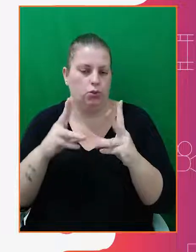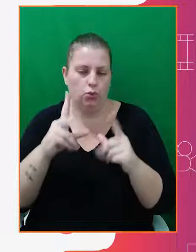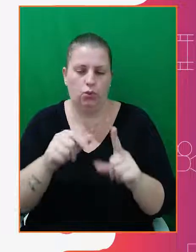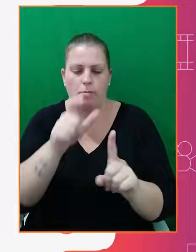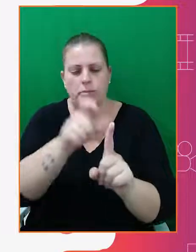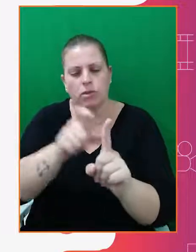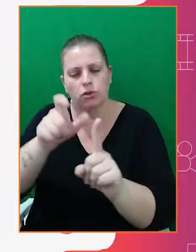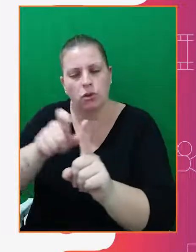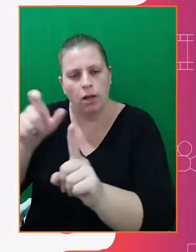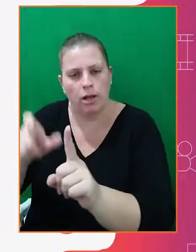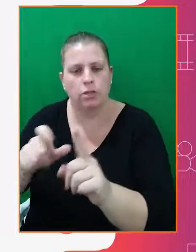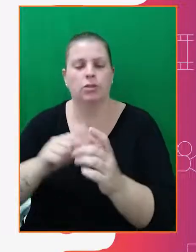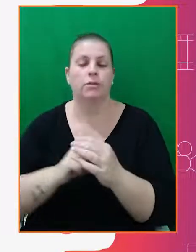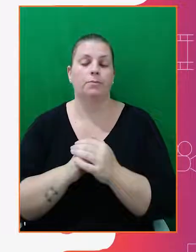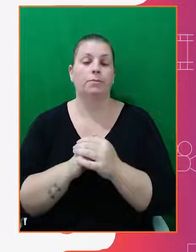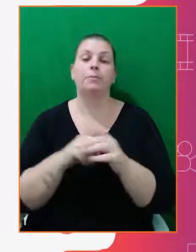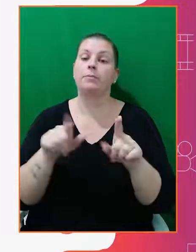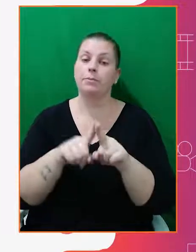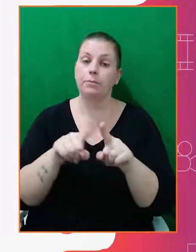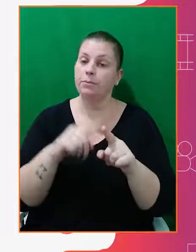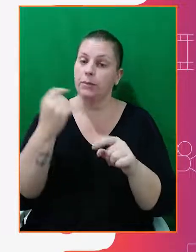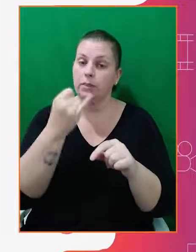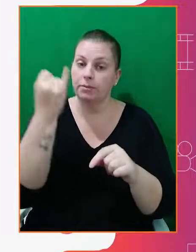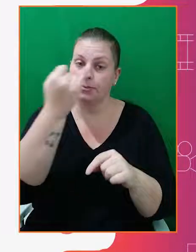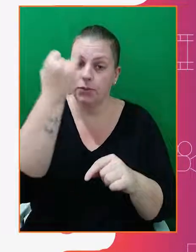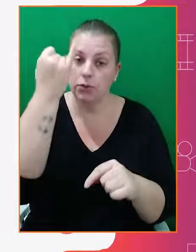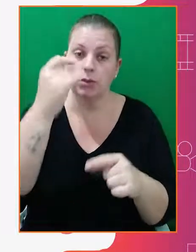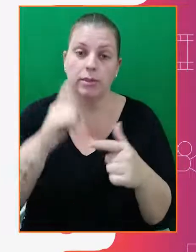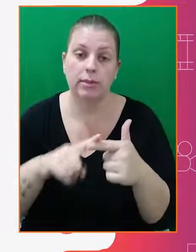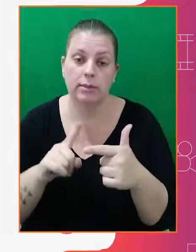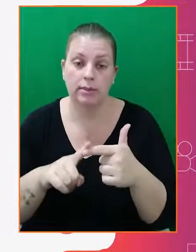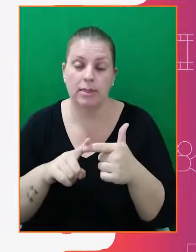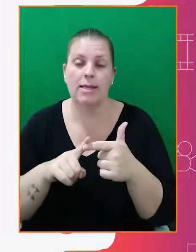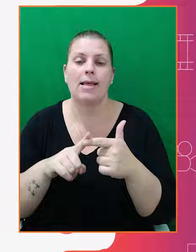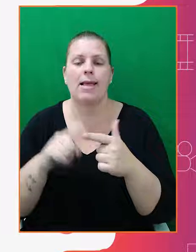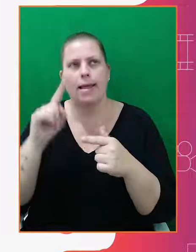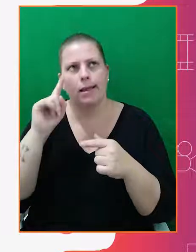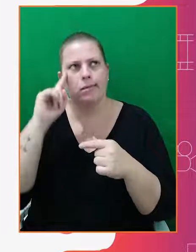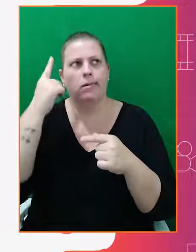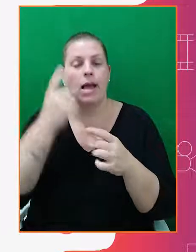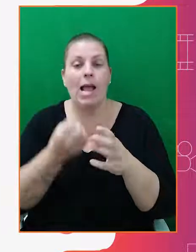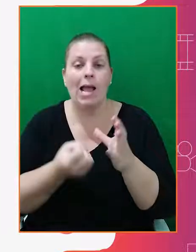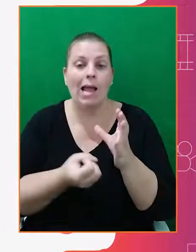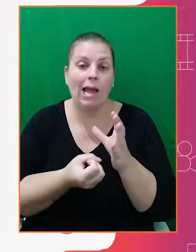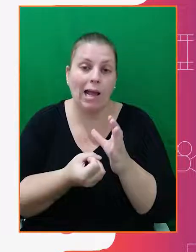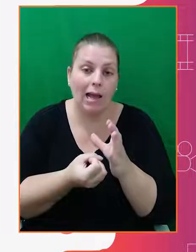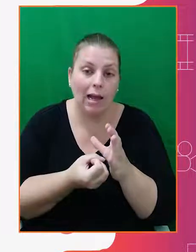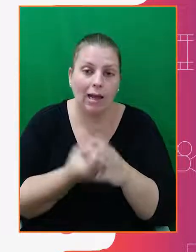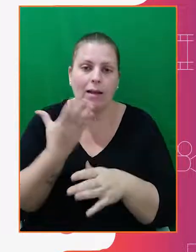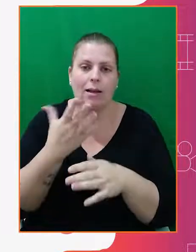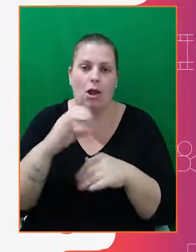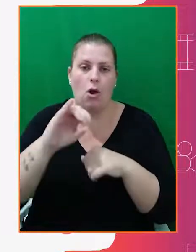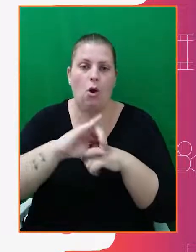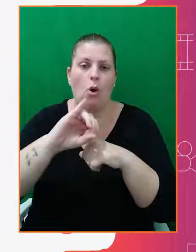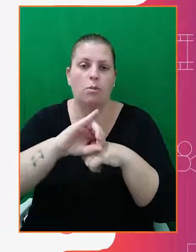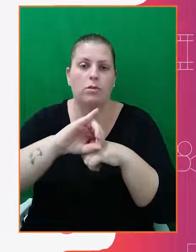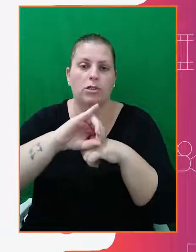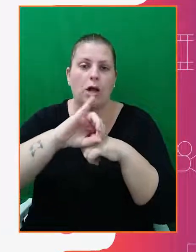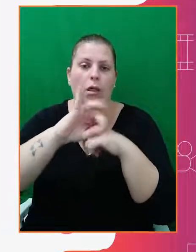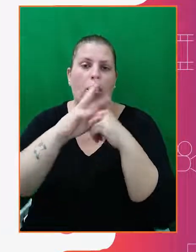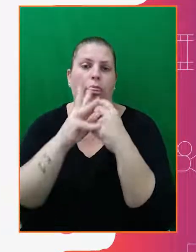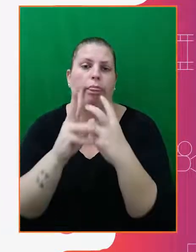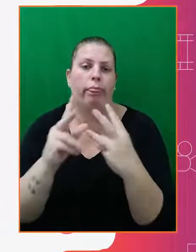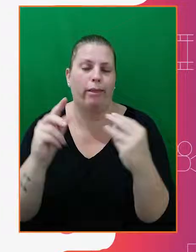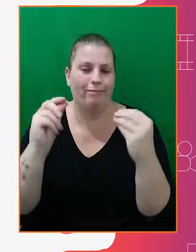dos objetos e das personagens. Importante também salientar que é ele que vai criar essa estrutura para que esse objeto